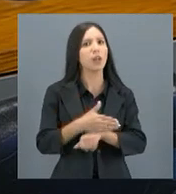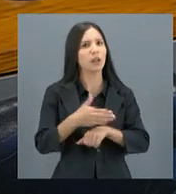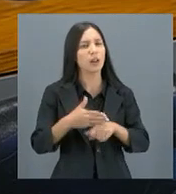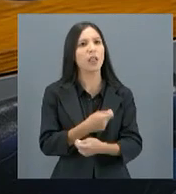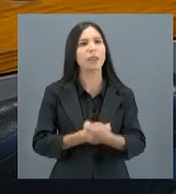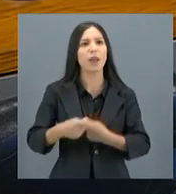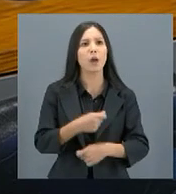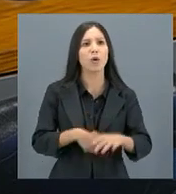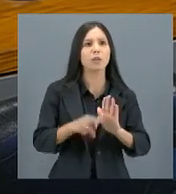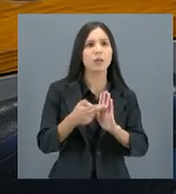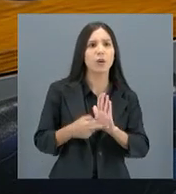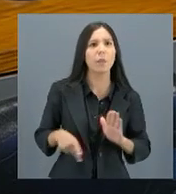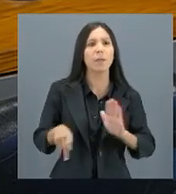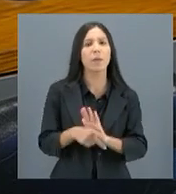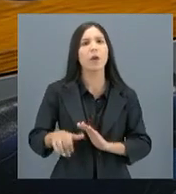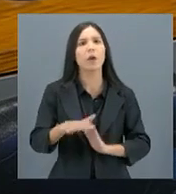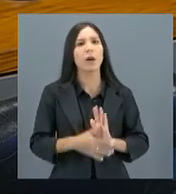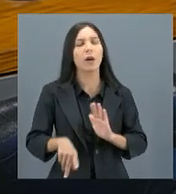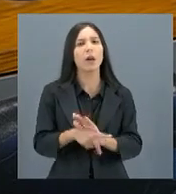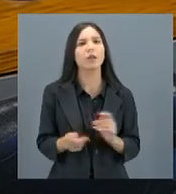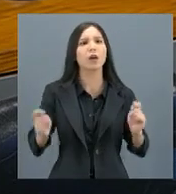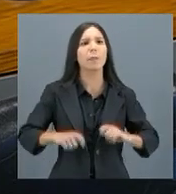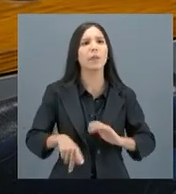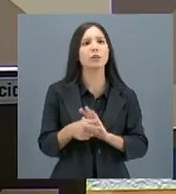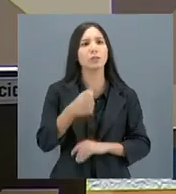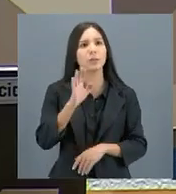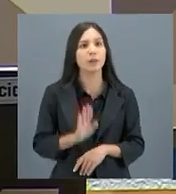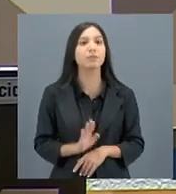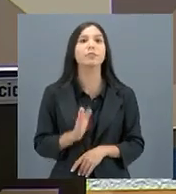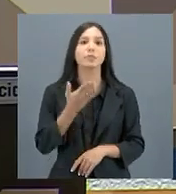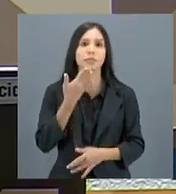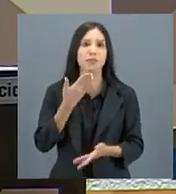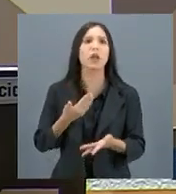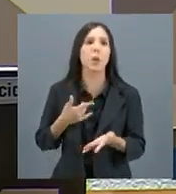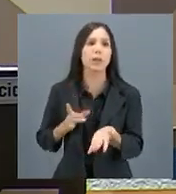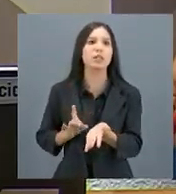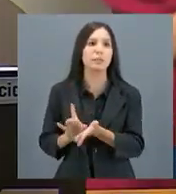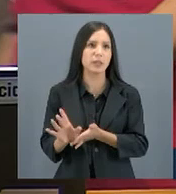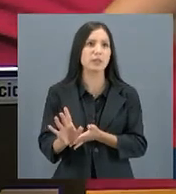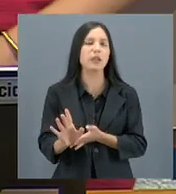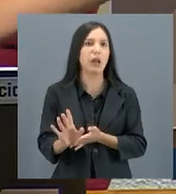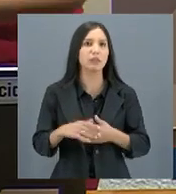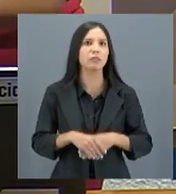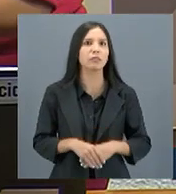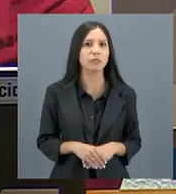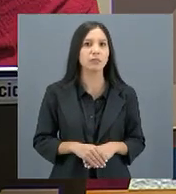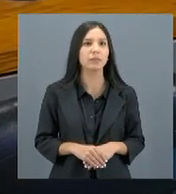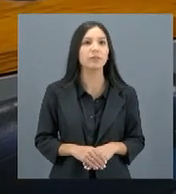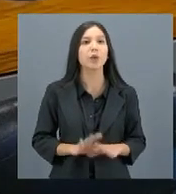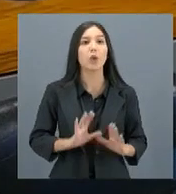de regulamentação do mercado de apostas no Brasil? Eu fui exonerado a pedido, eu pedi para ser exonerado.